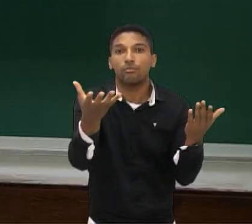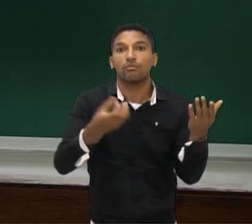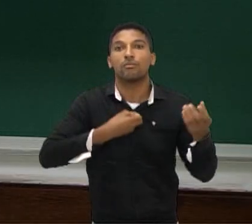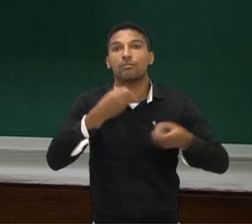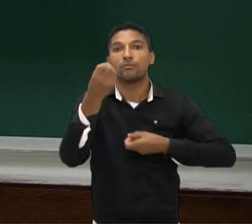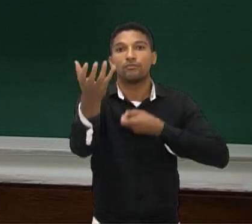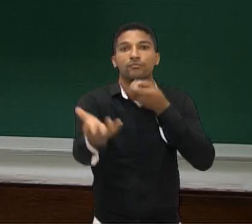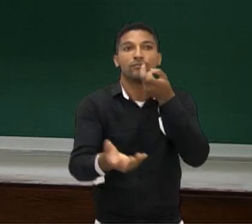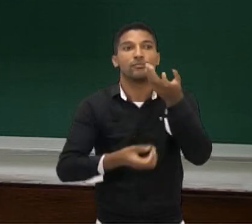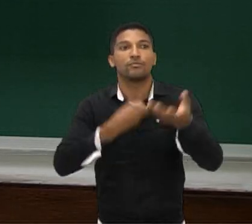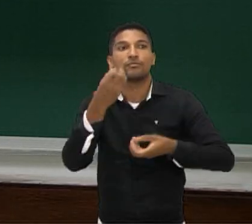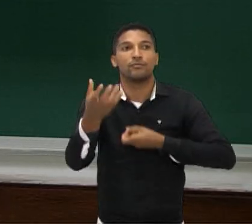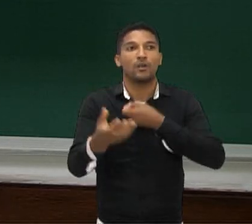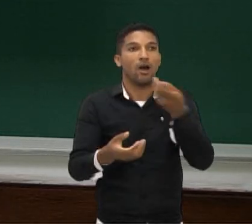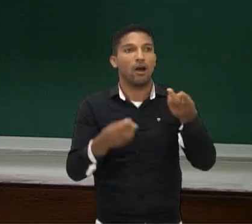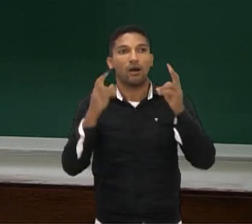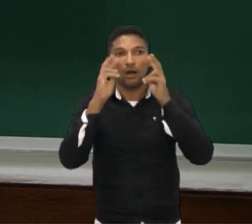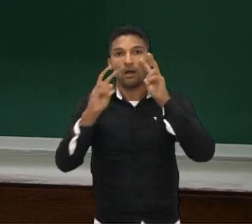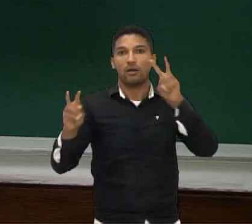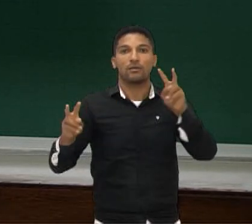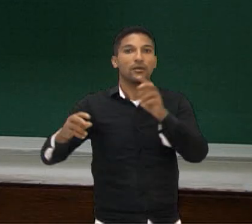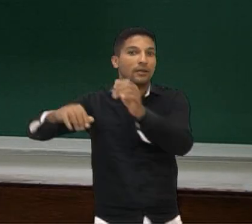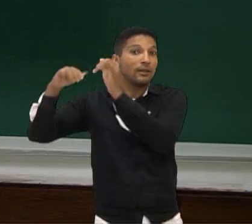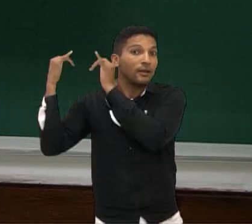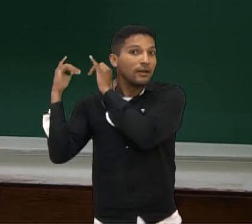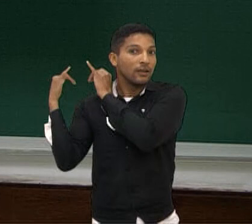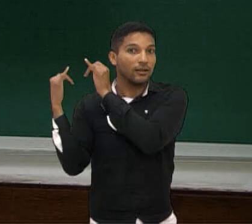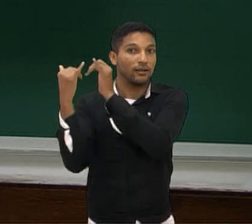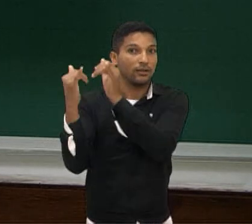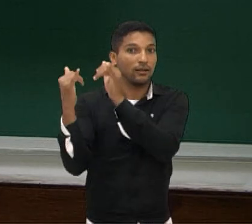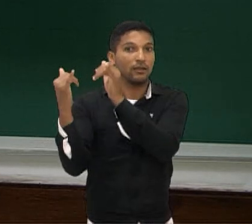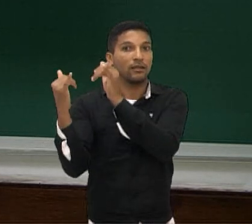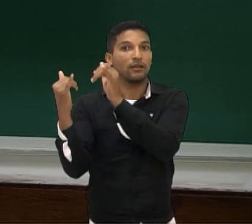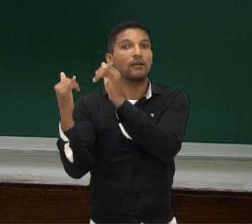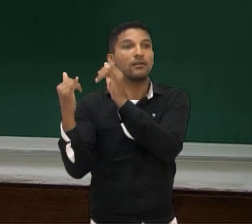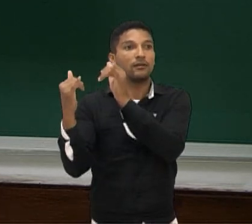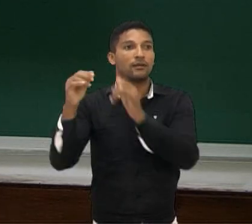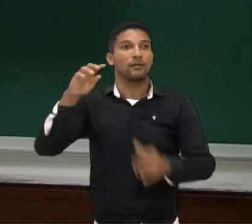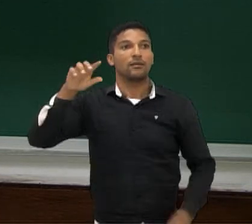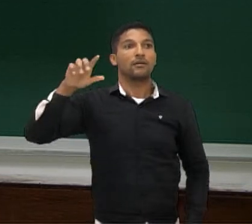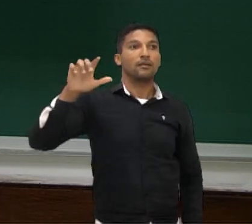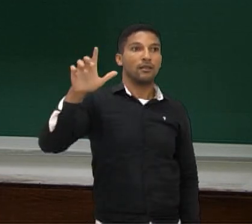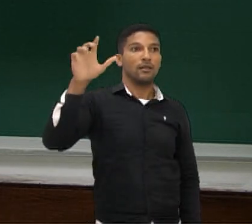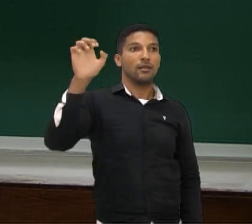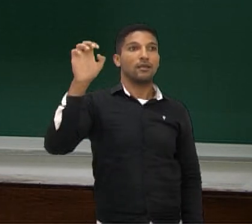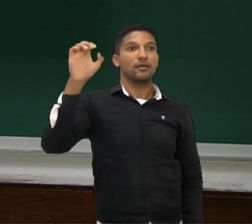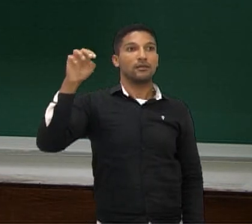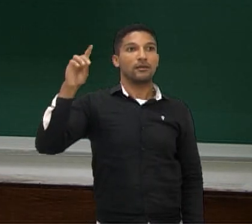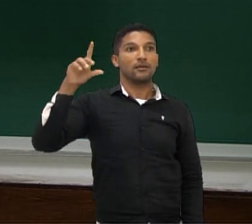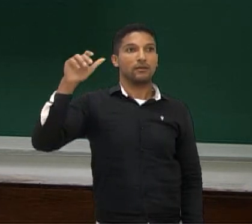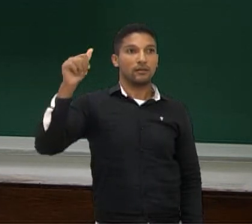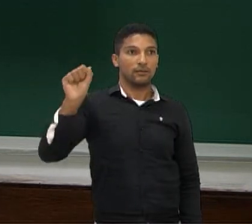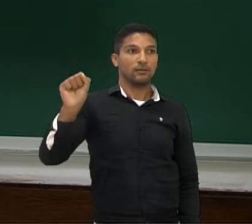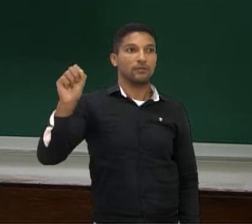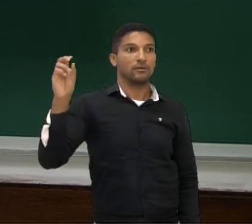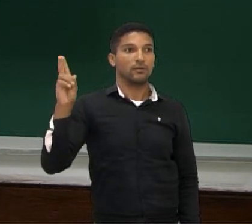allá. Leyendas urbanas. Aqui temos 2 imagens. Uma de esta